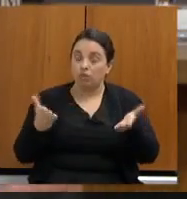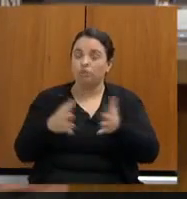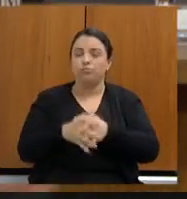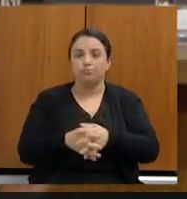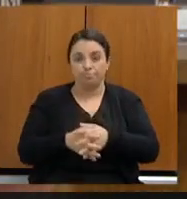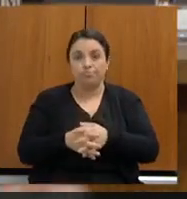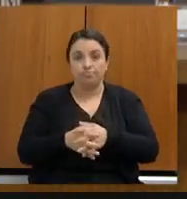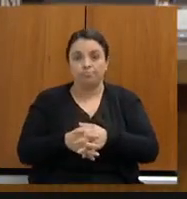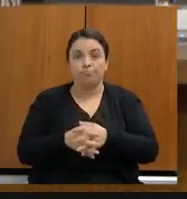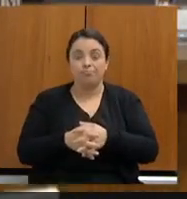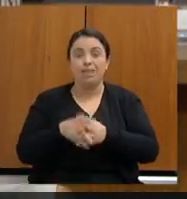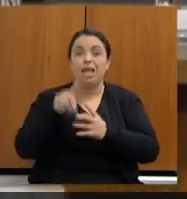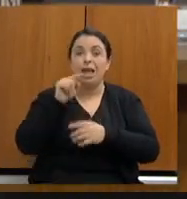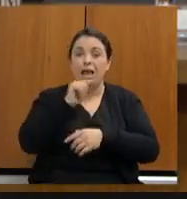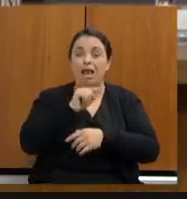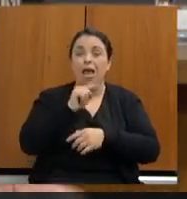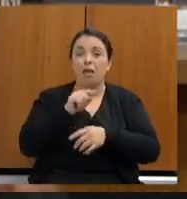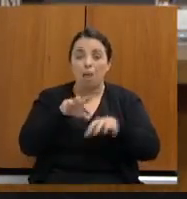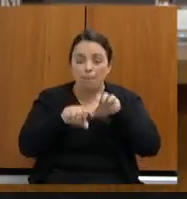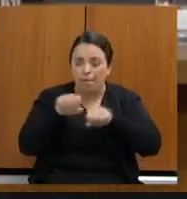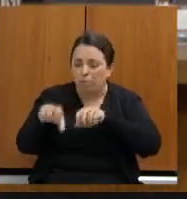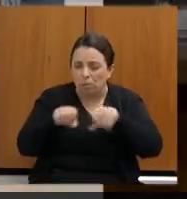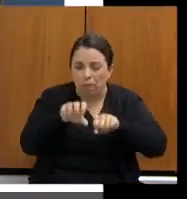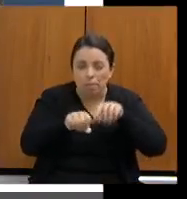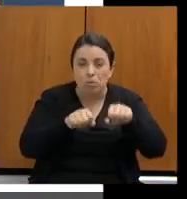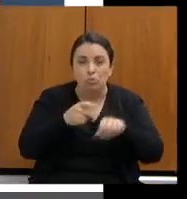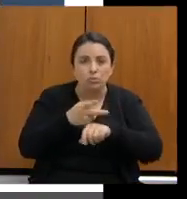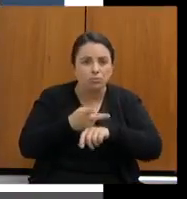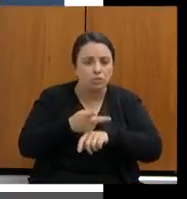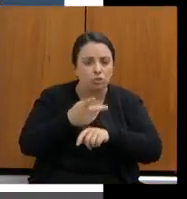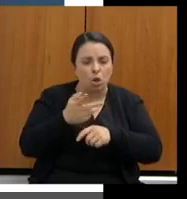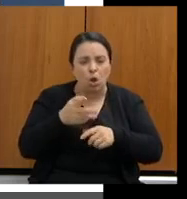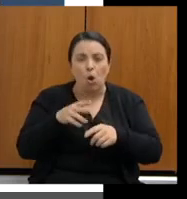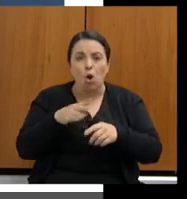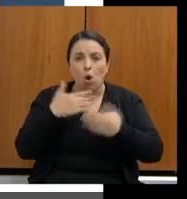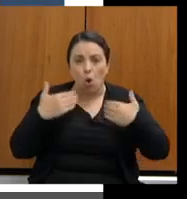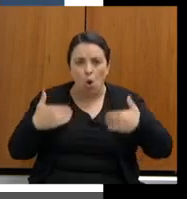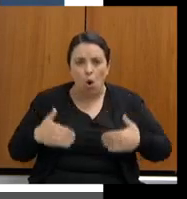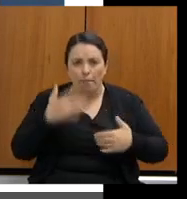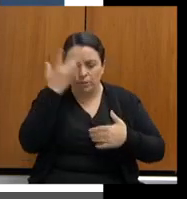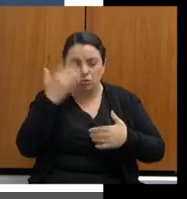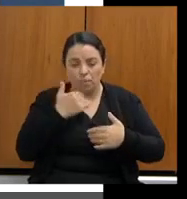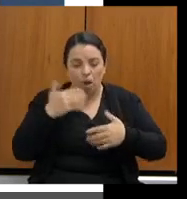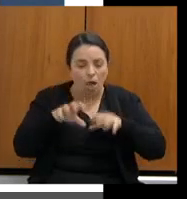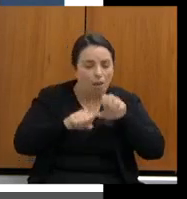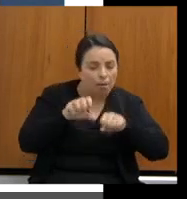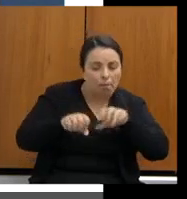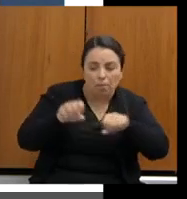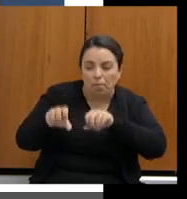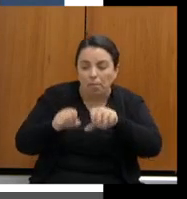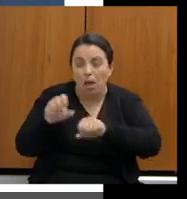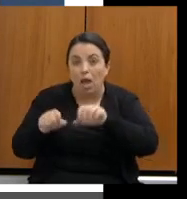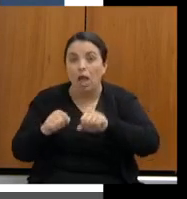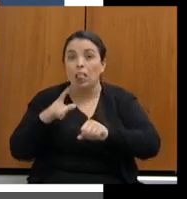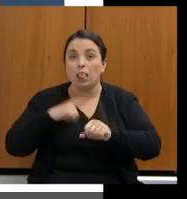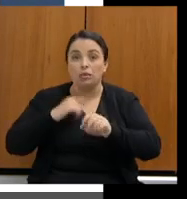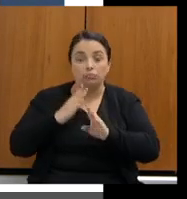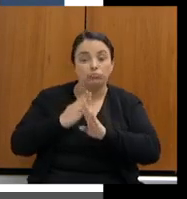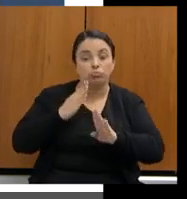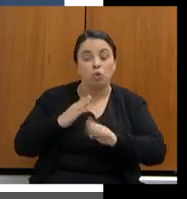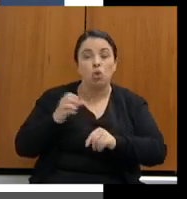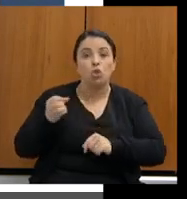após a retomada da operação de buscas nós temos ainda identificado nova